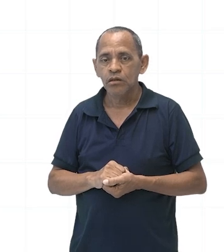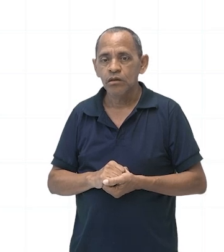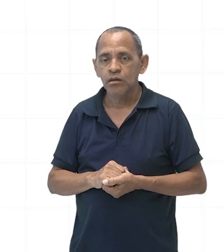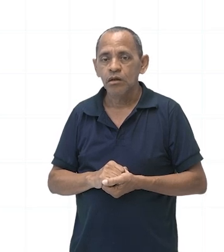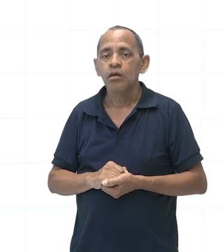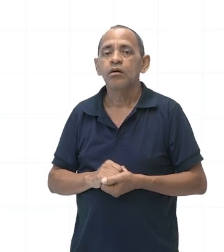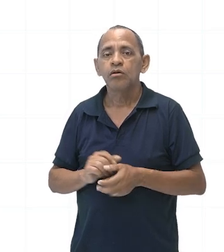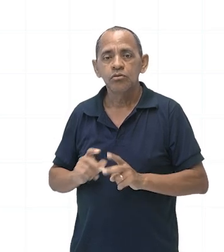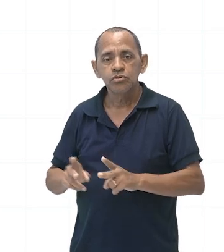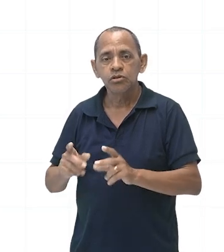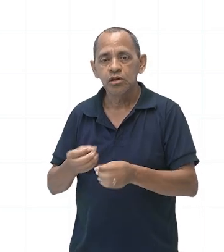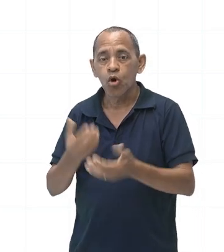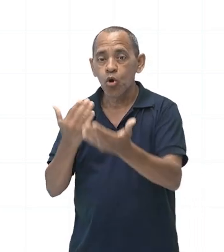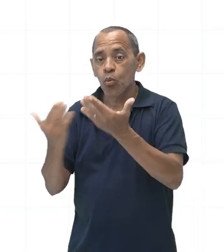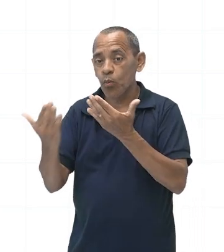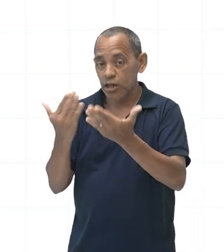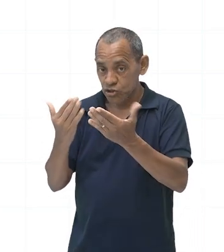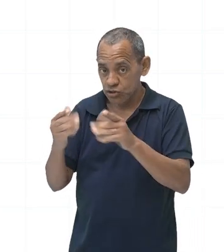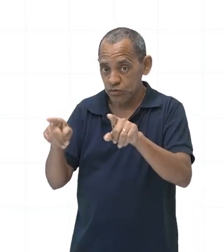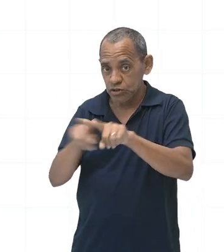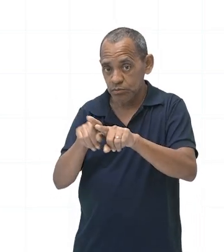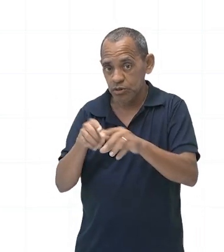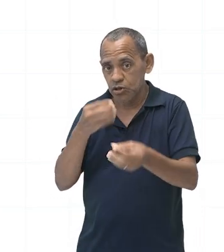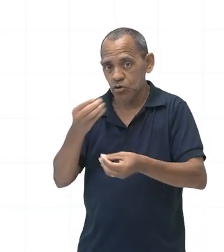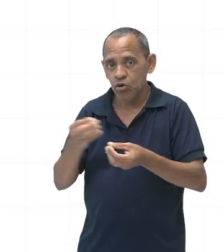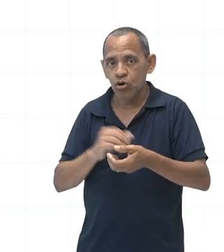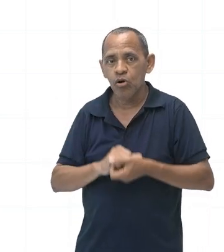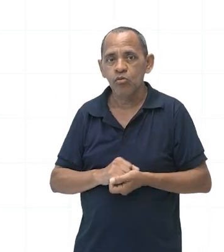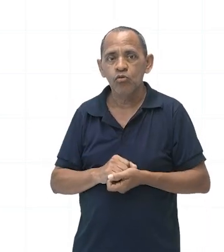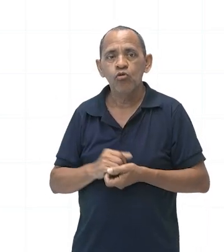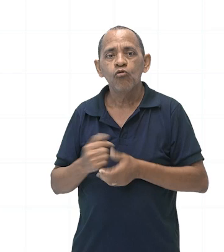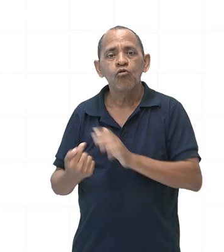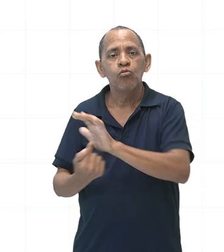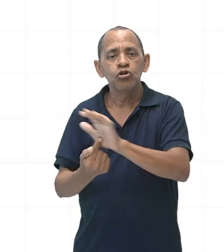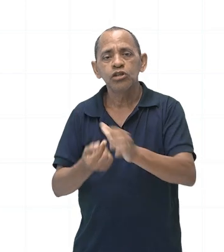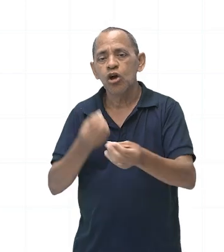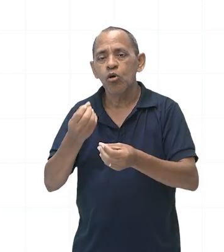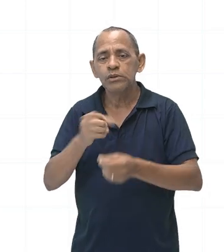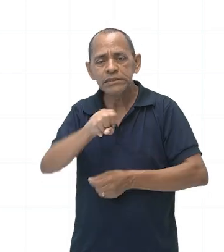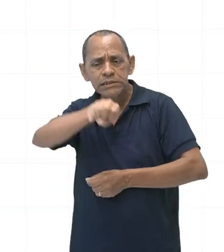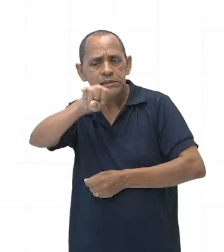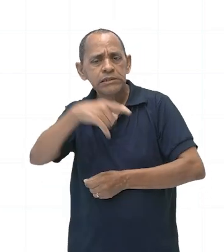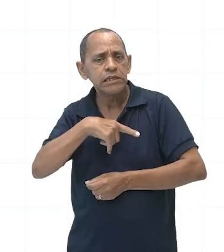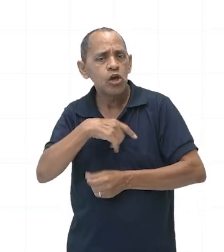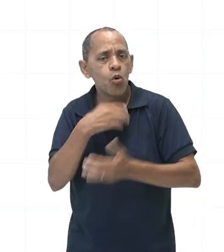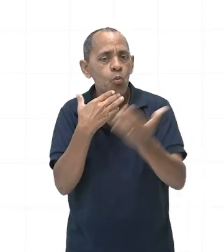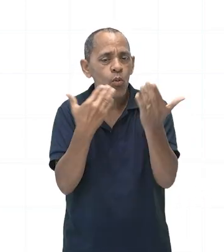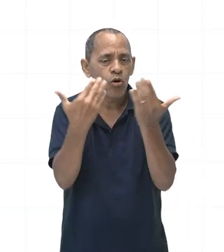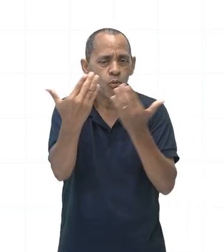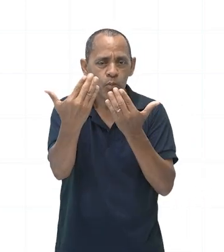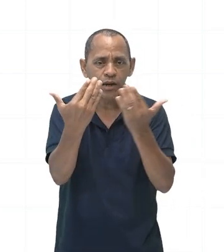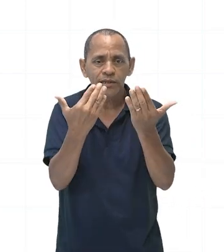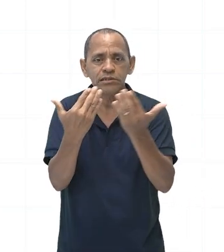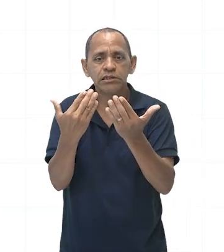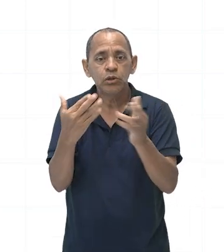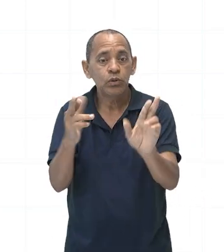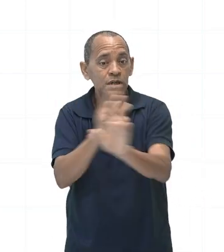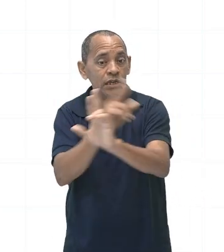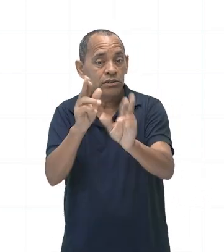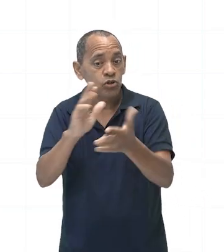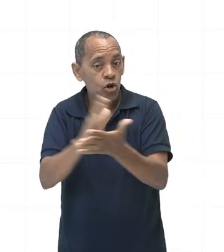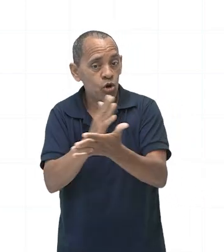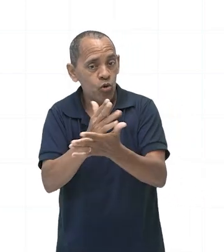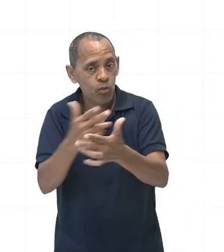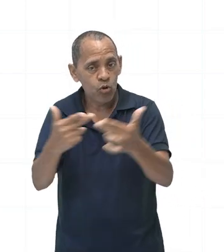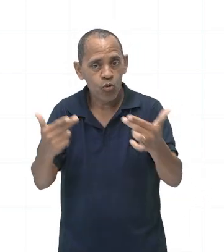eu tenho as comparativas, que vão expressar uma comparação, bem simples, né? Um paralelo em relação a algo que foi